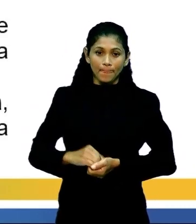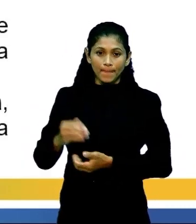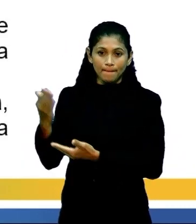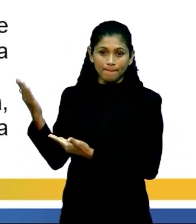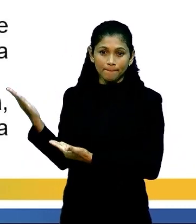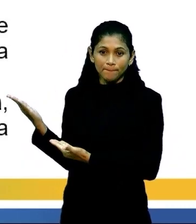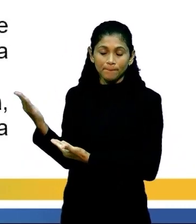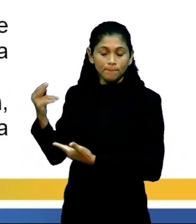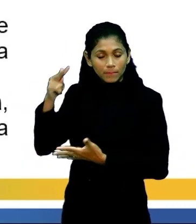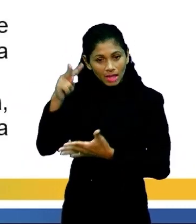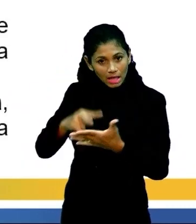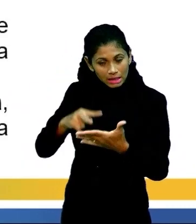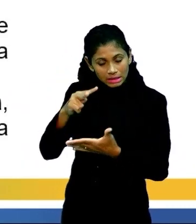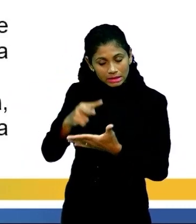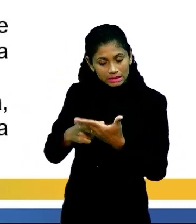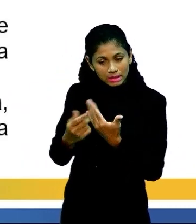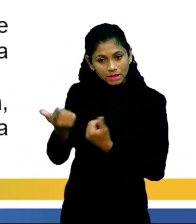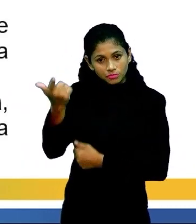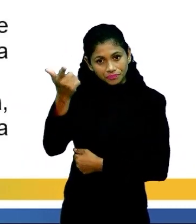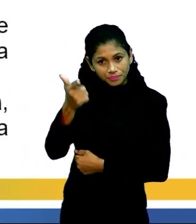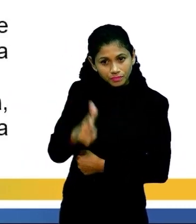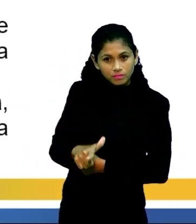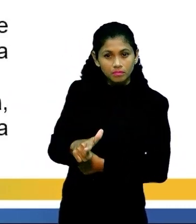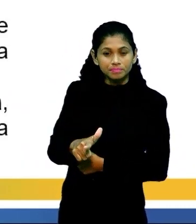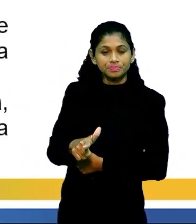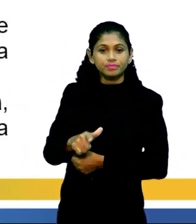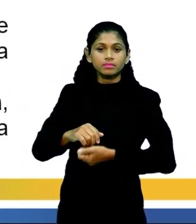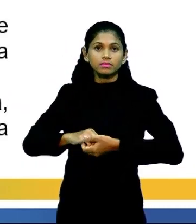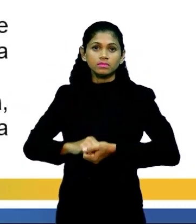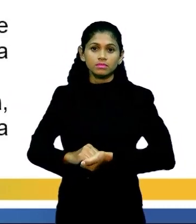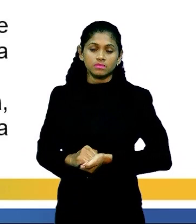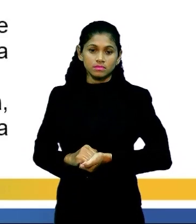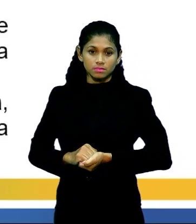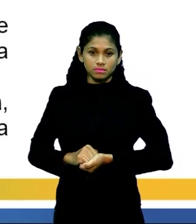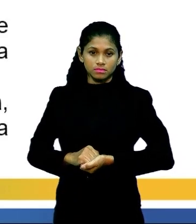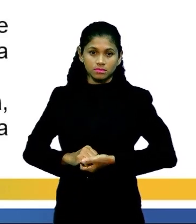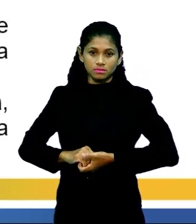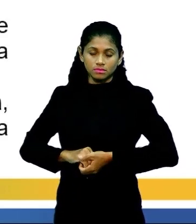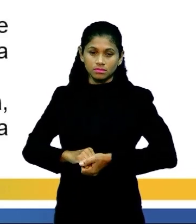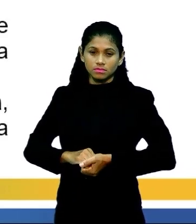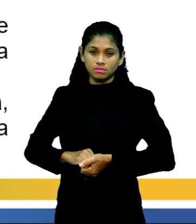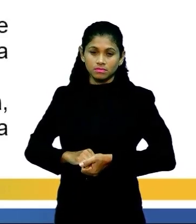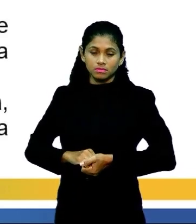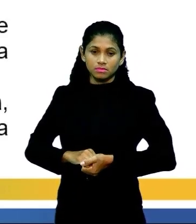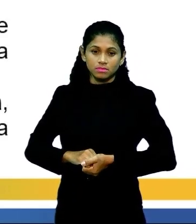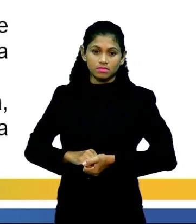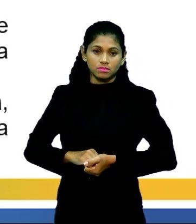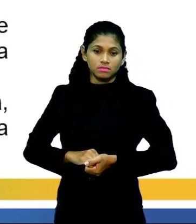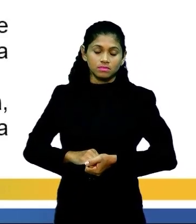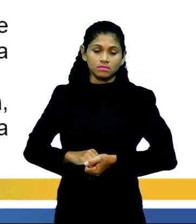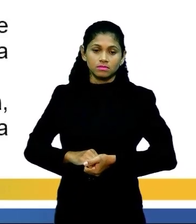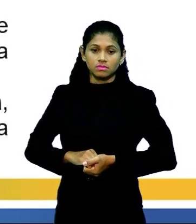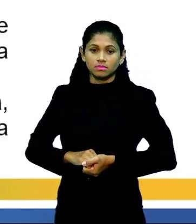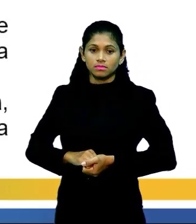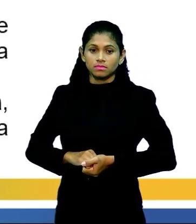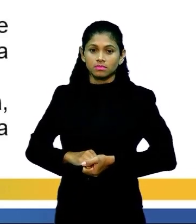a indústria pode incentivar crianças a se tornar consumistas. Seria essa a nossa resposta?